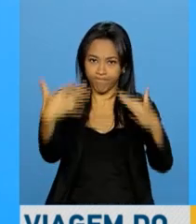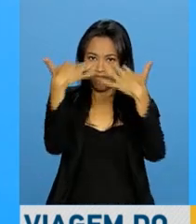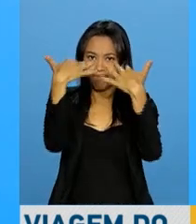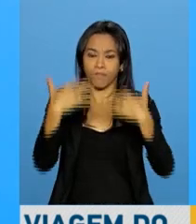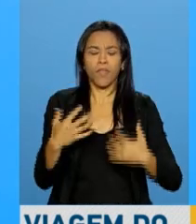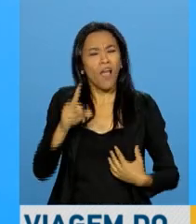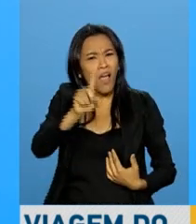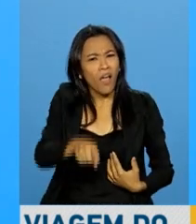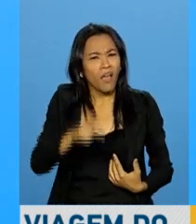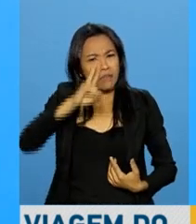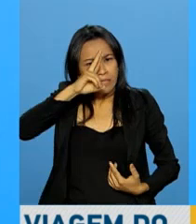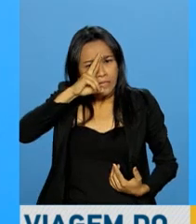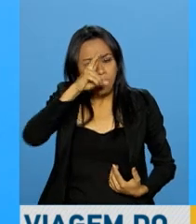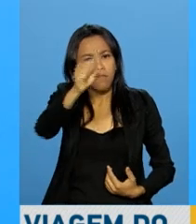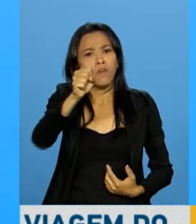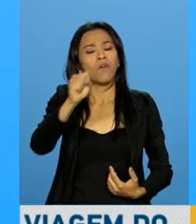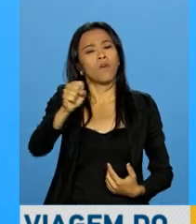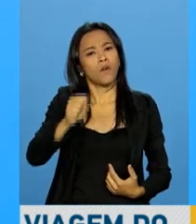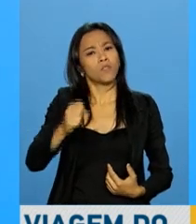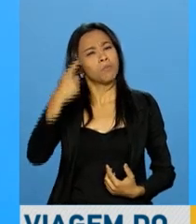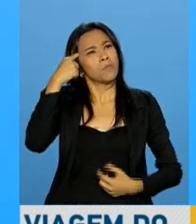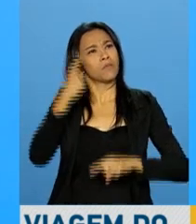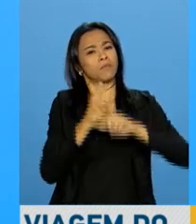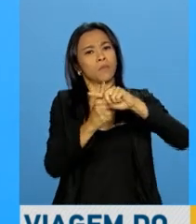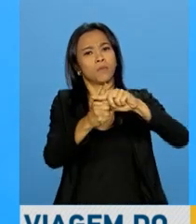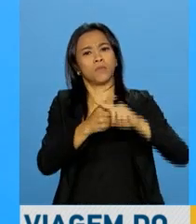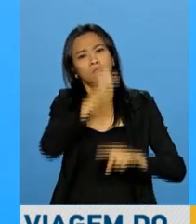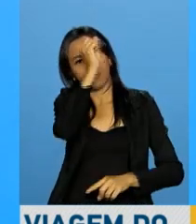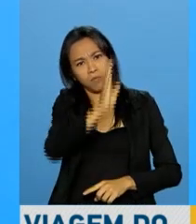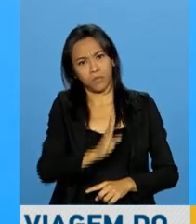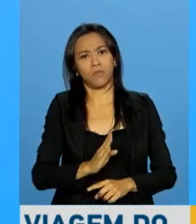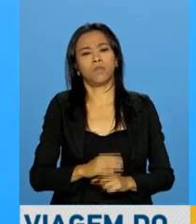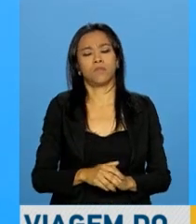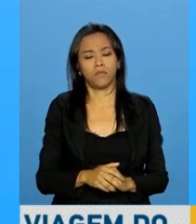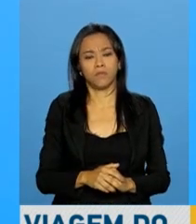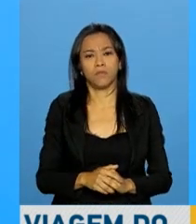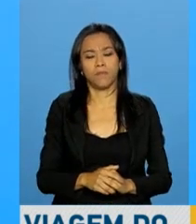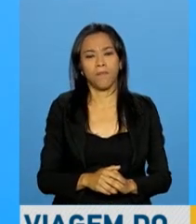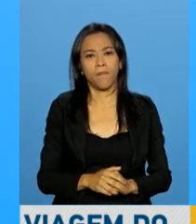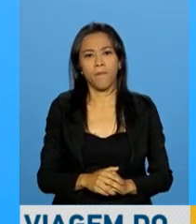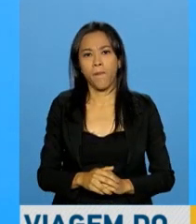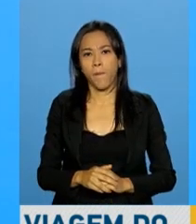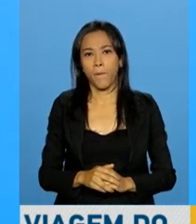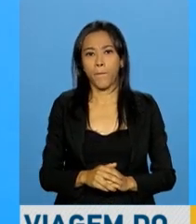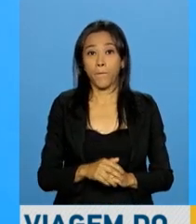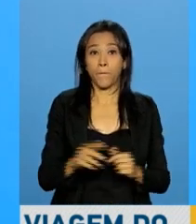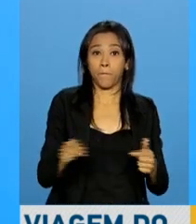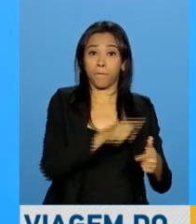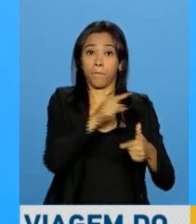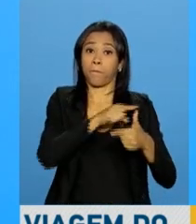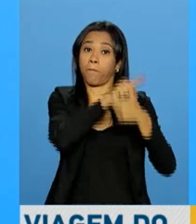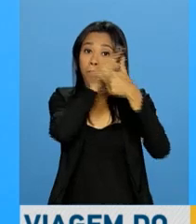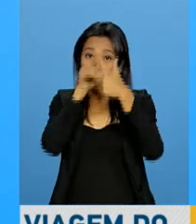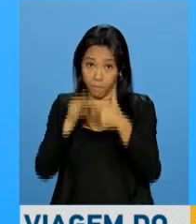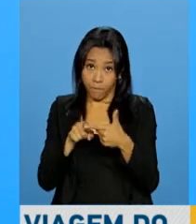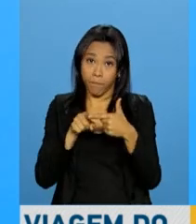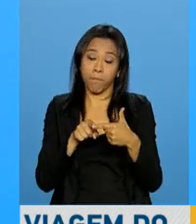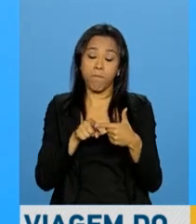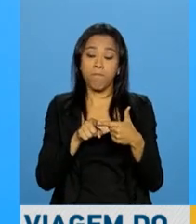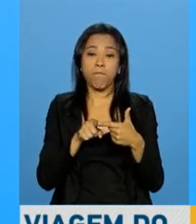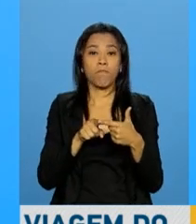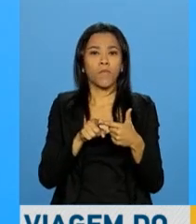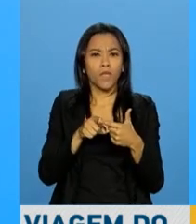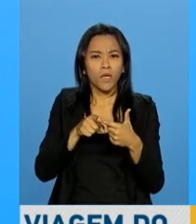a confiança e otimismo no nosso país. A segunda vertente do